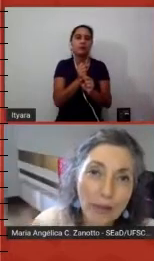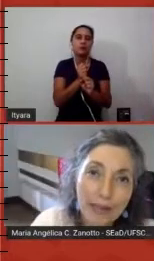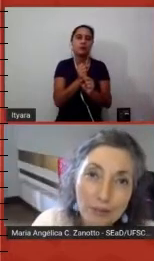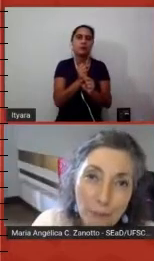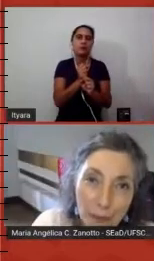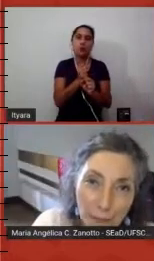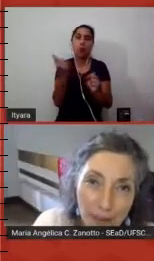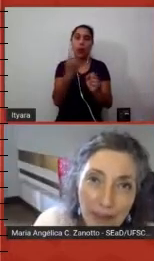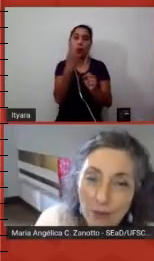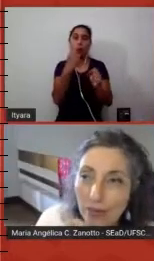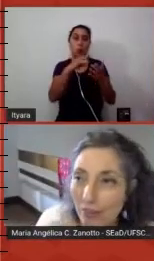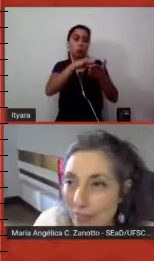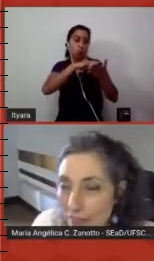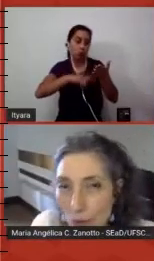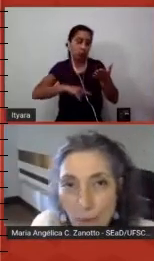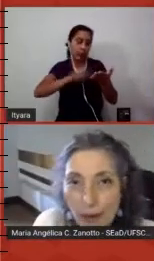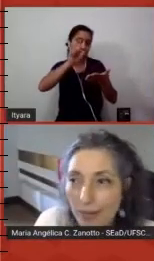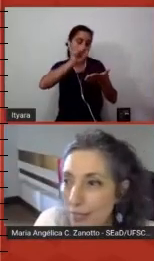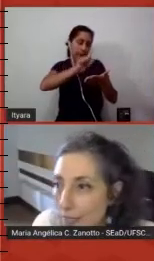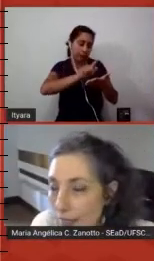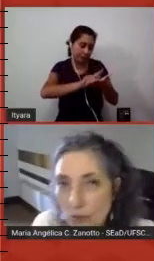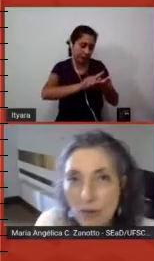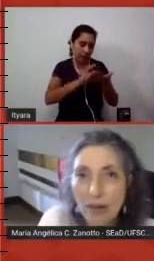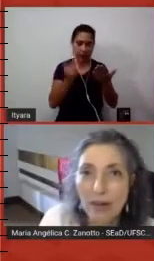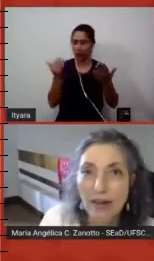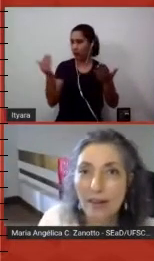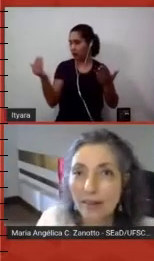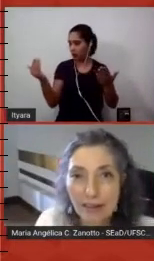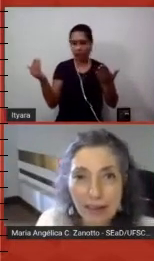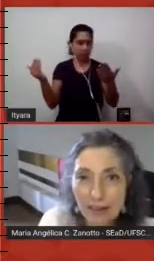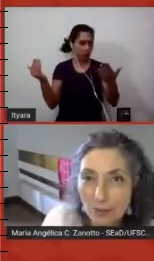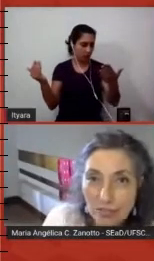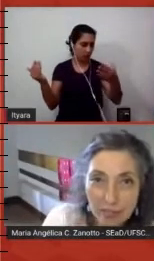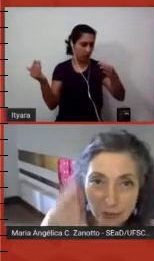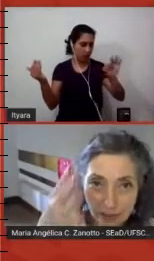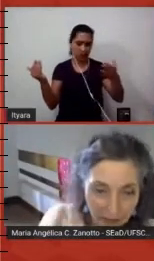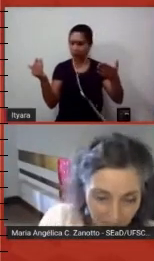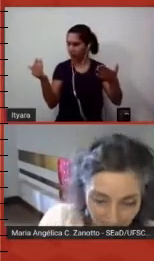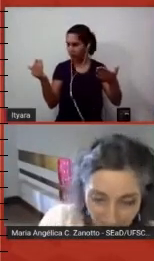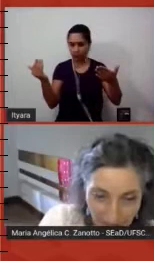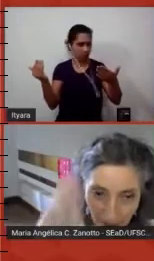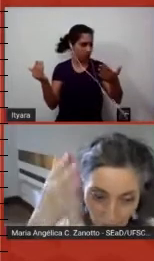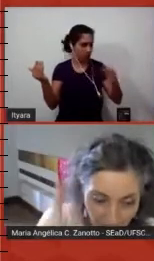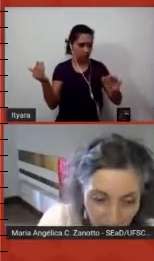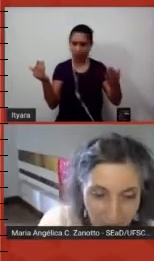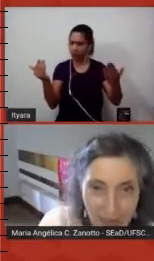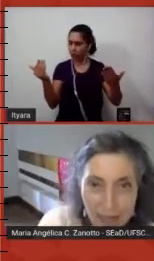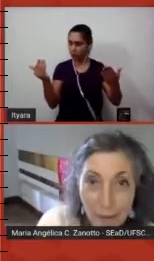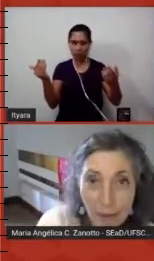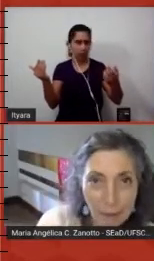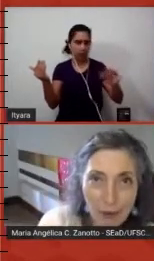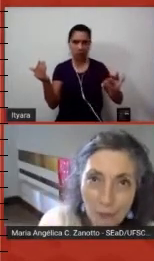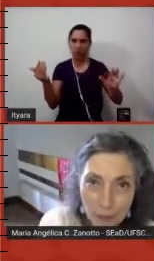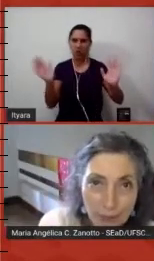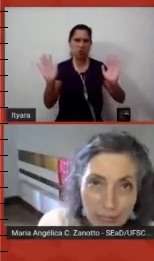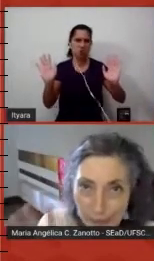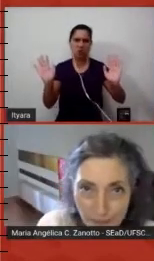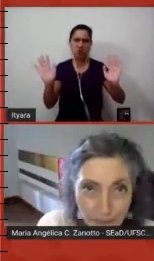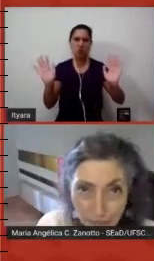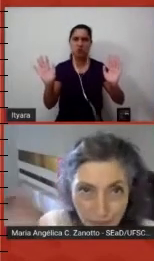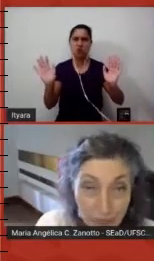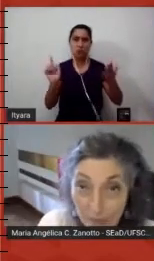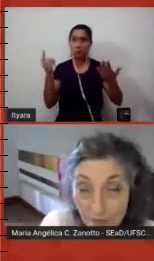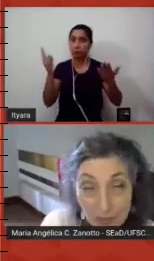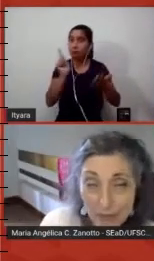um documento em papel em que vai se comparando e usando aquela rubrica ali em papel para